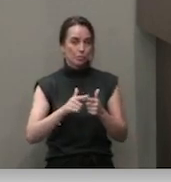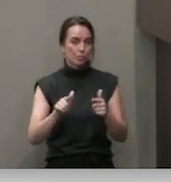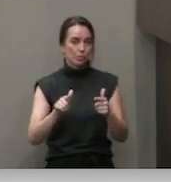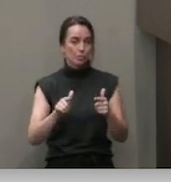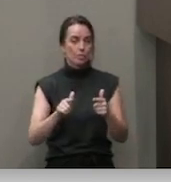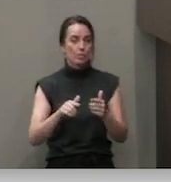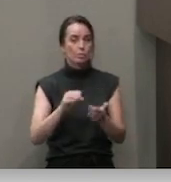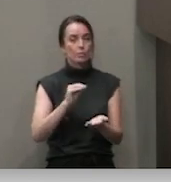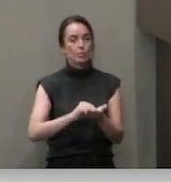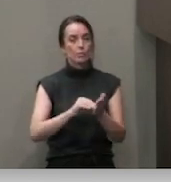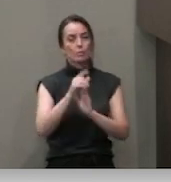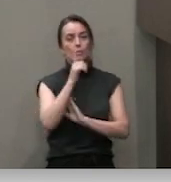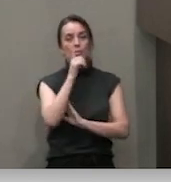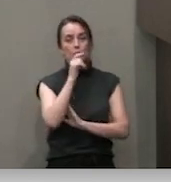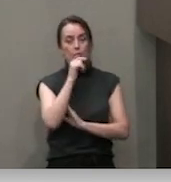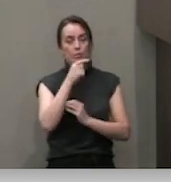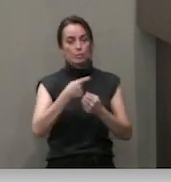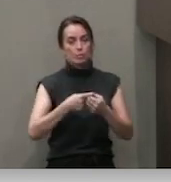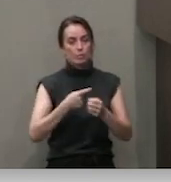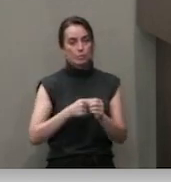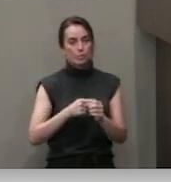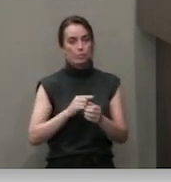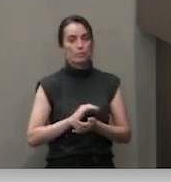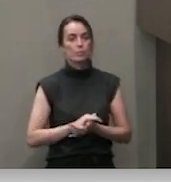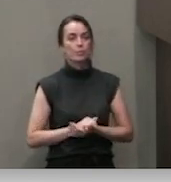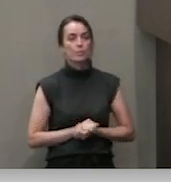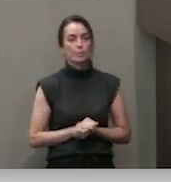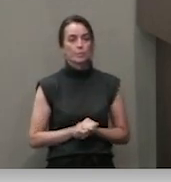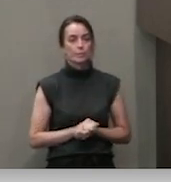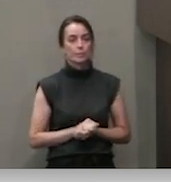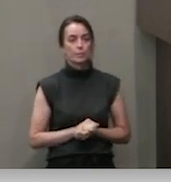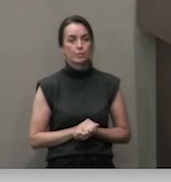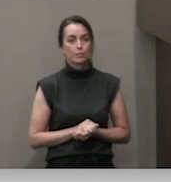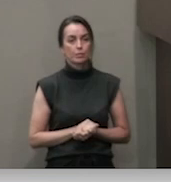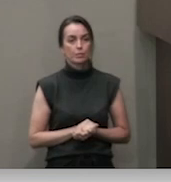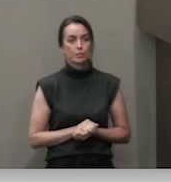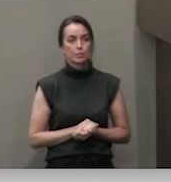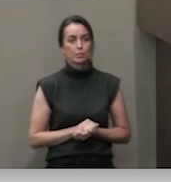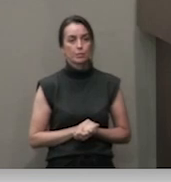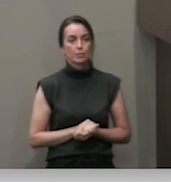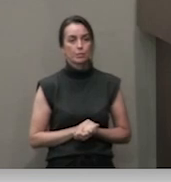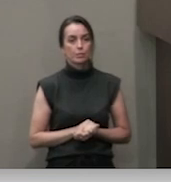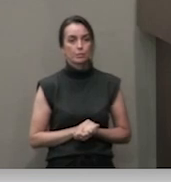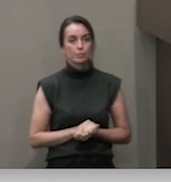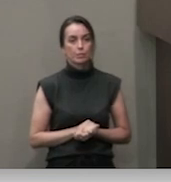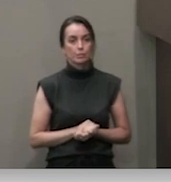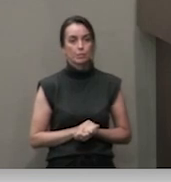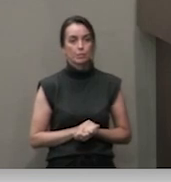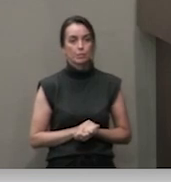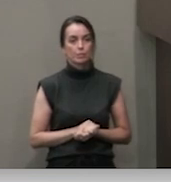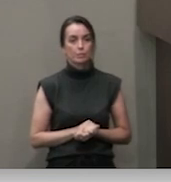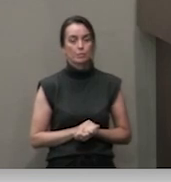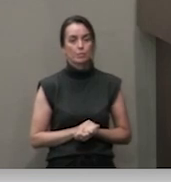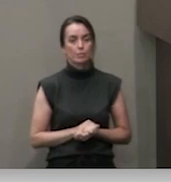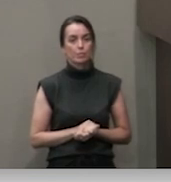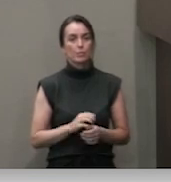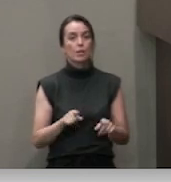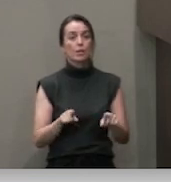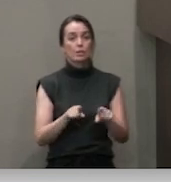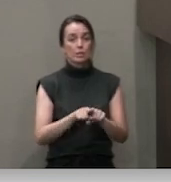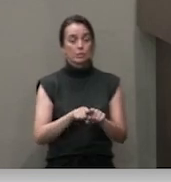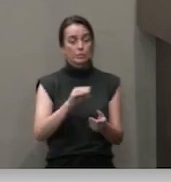falta de água na cidade e em questão de algas nos reservatórios